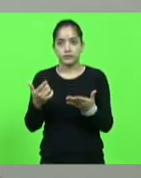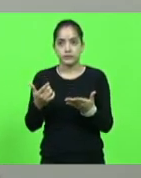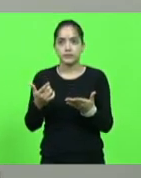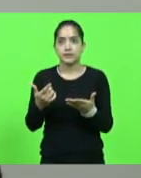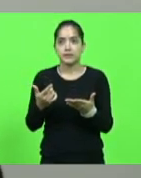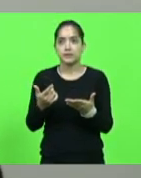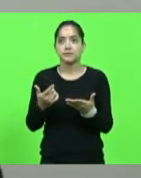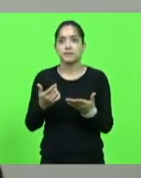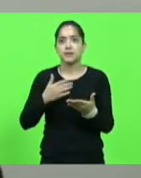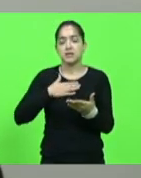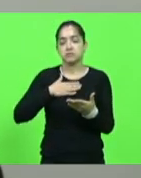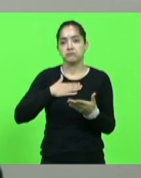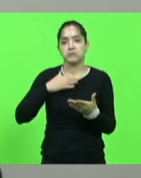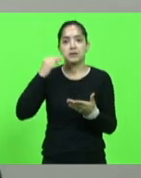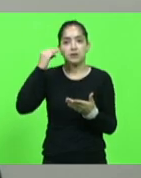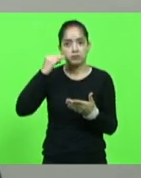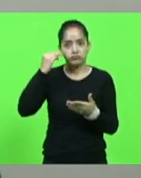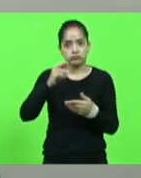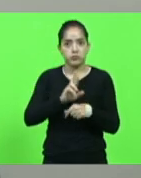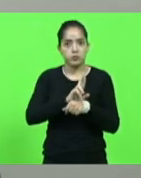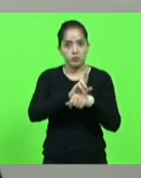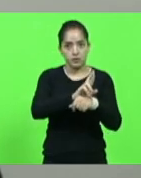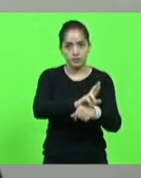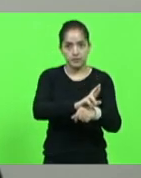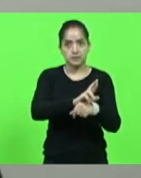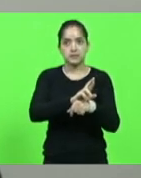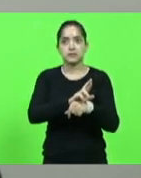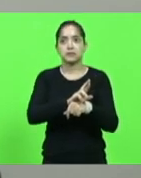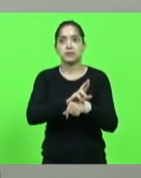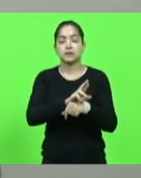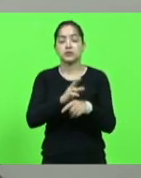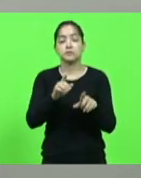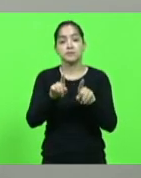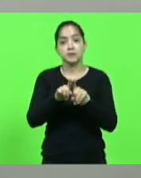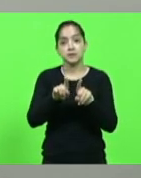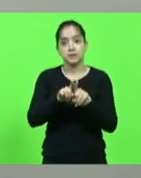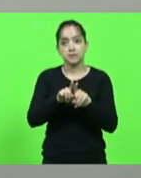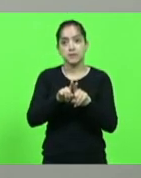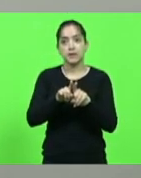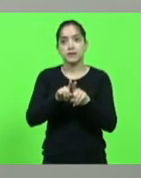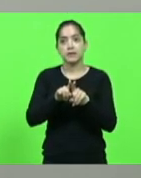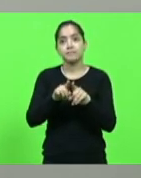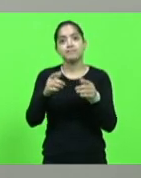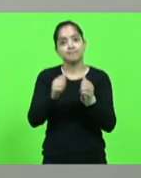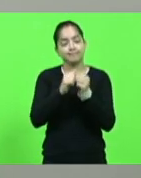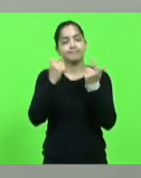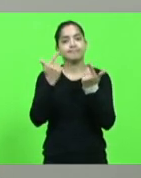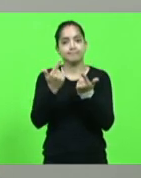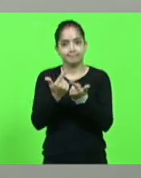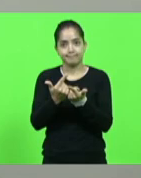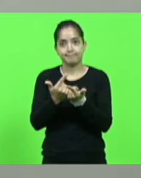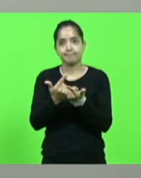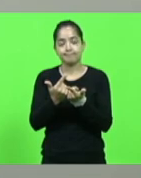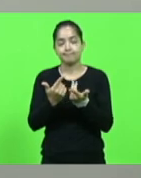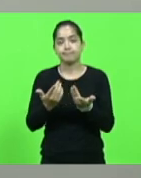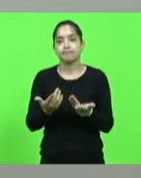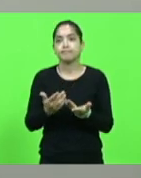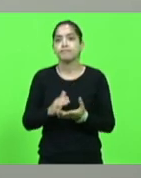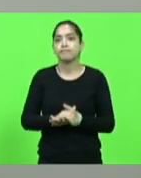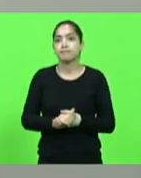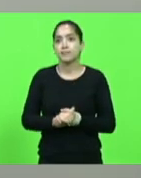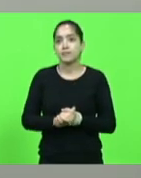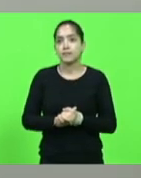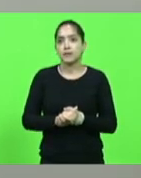Márcio Machado como representante aqui, mas também a Assembleia Legislativa como um todo. Nós temos